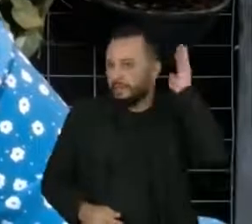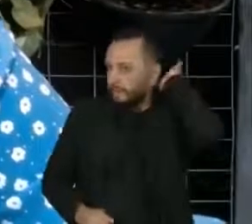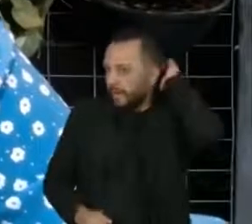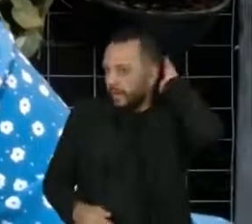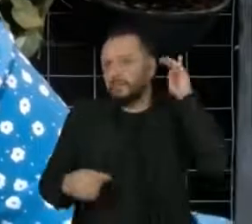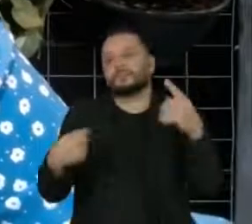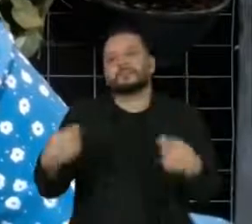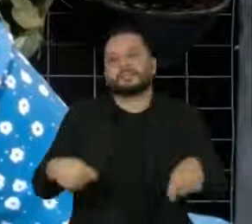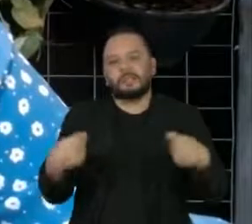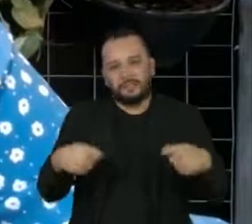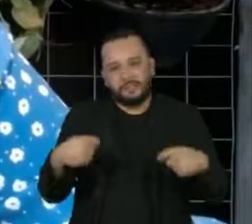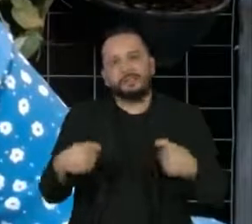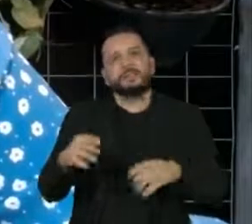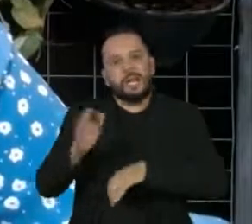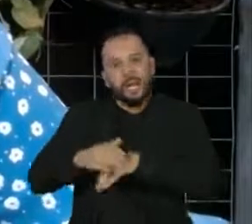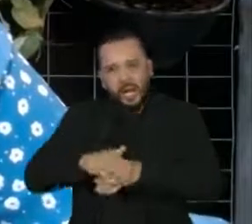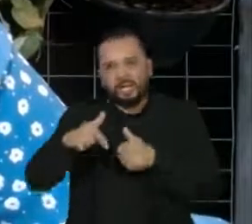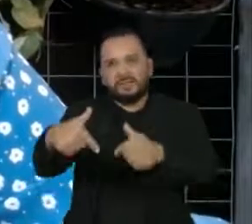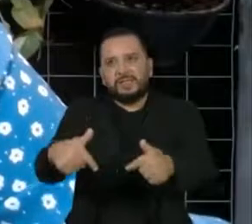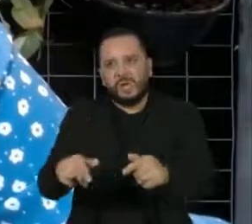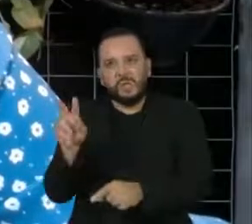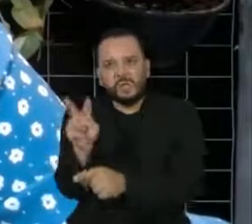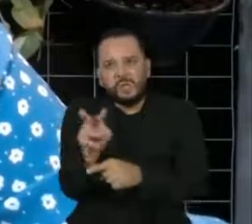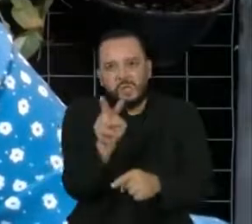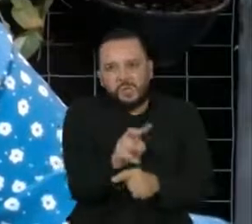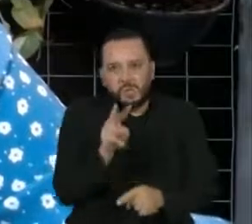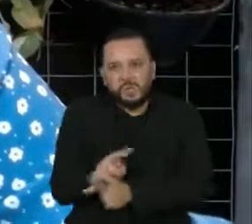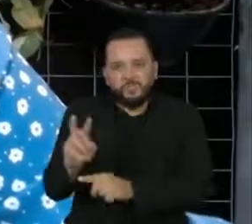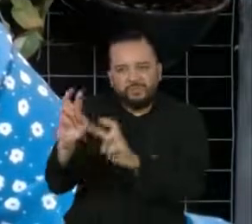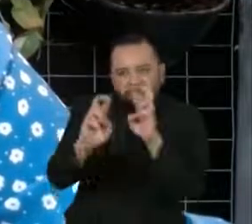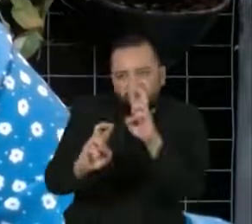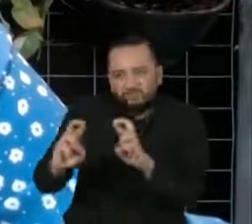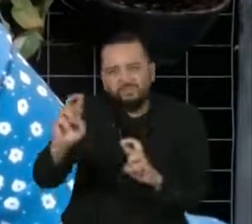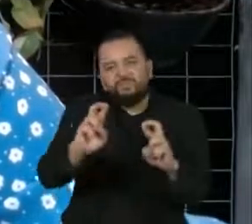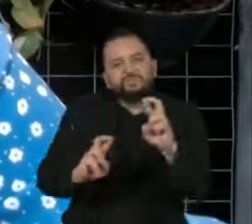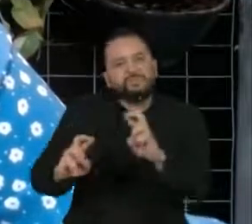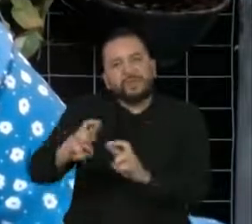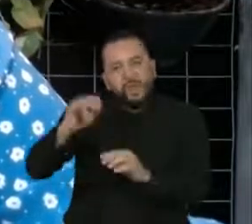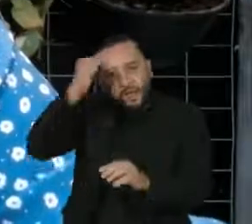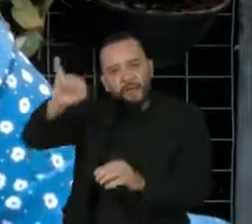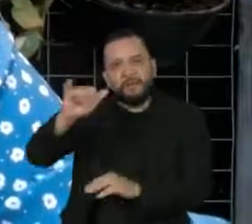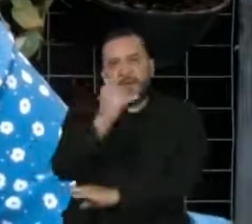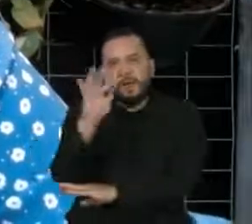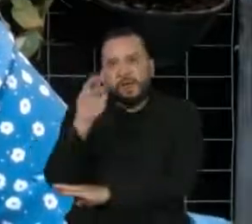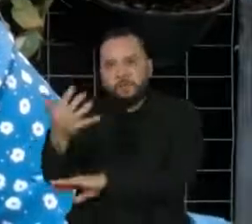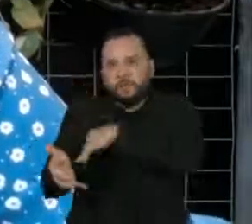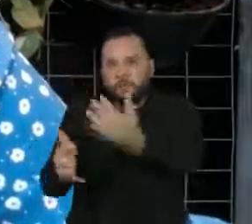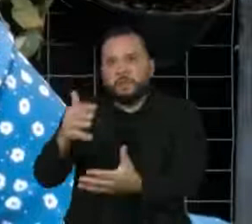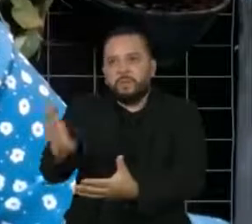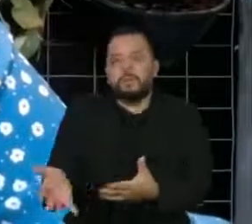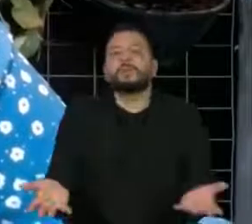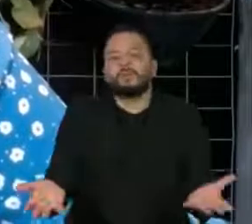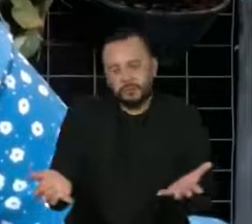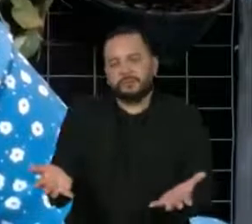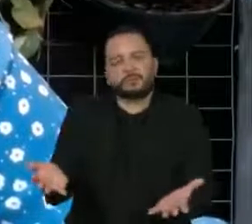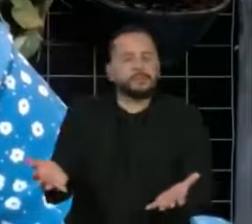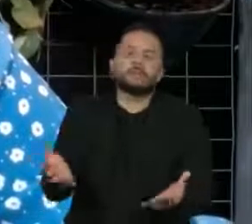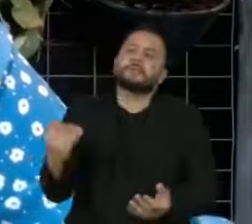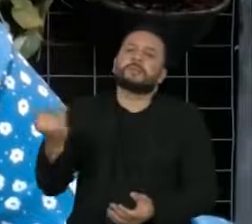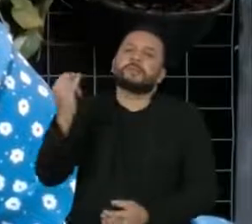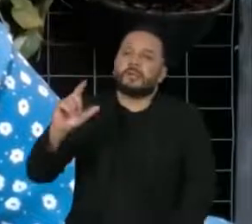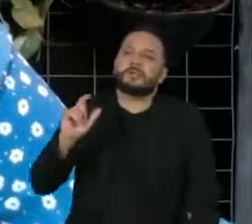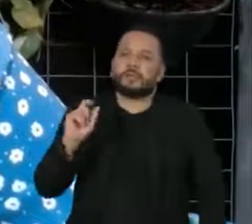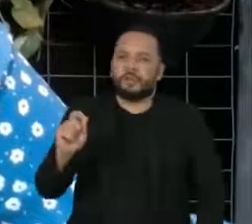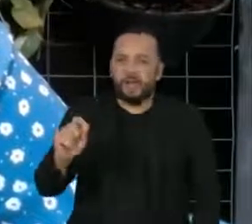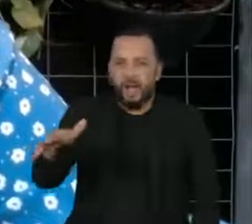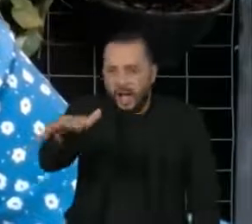urgentemente de uma intensificação das ações de fiscalização e combate ao desmatamento, priorizando principalmente